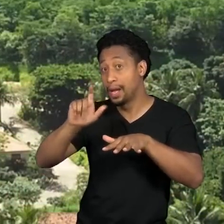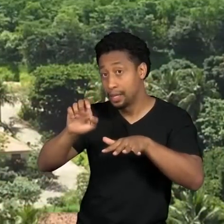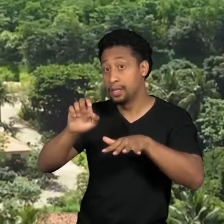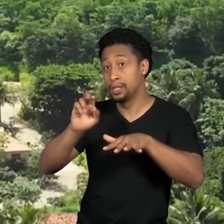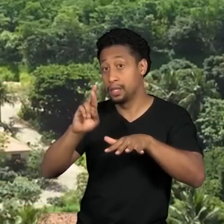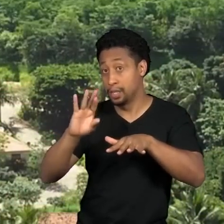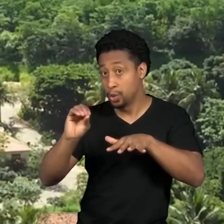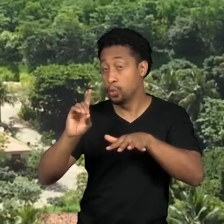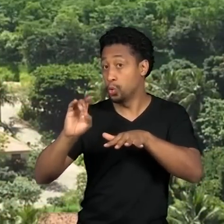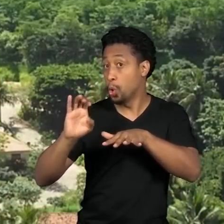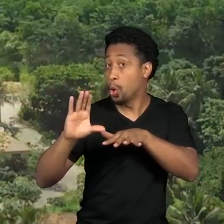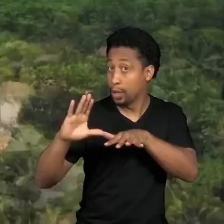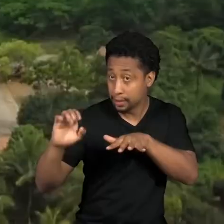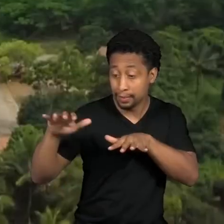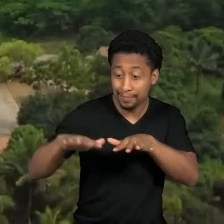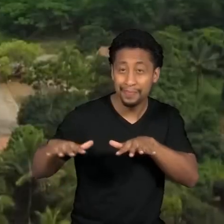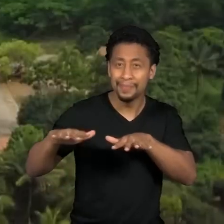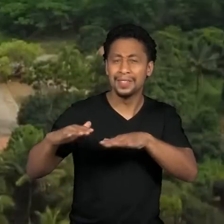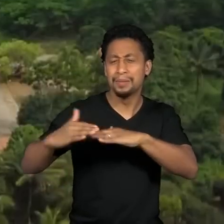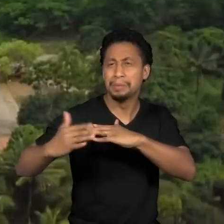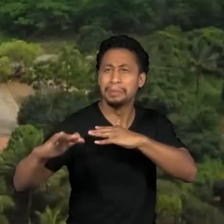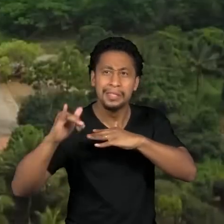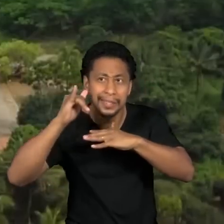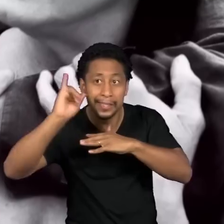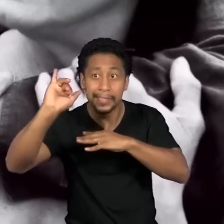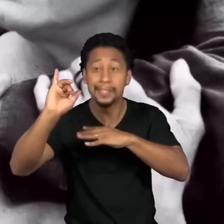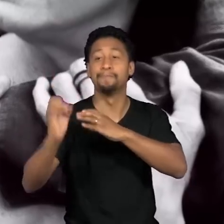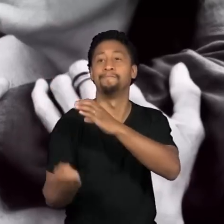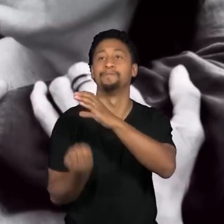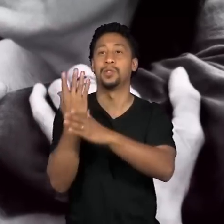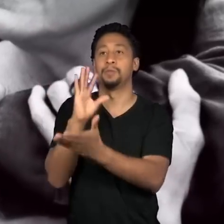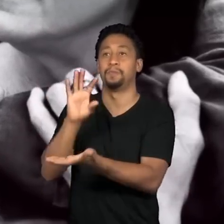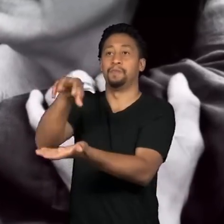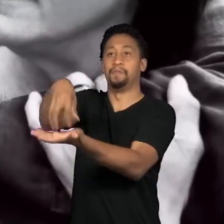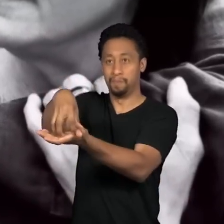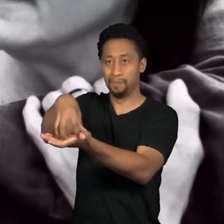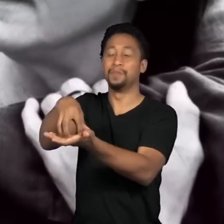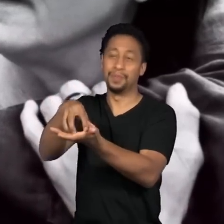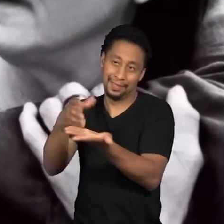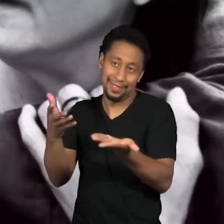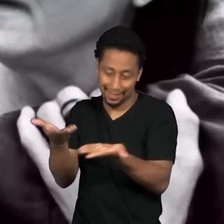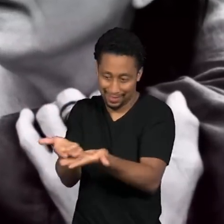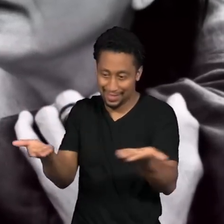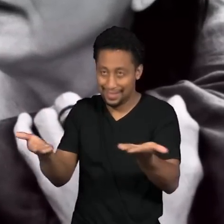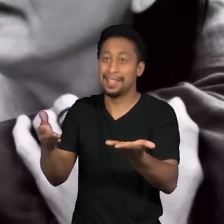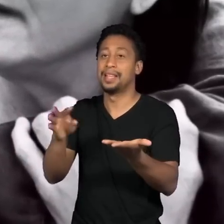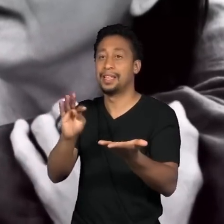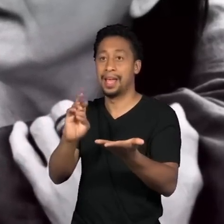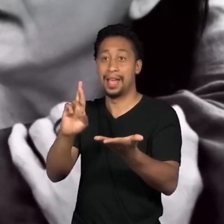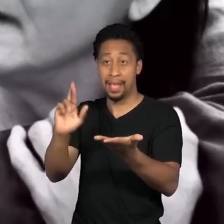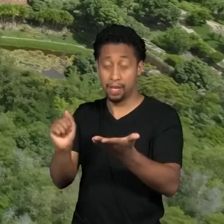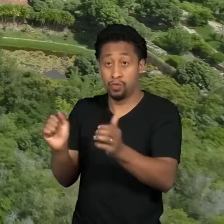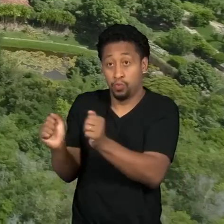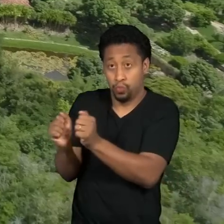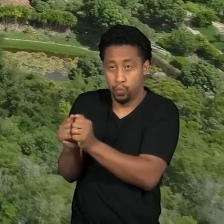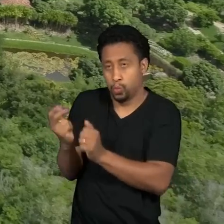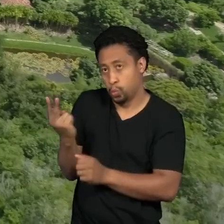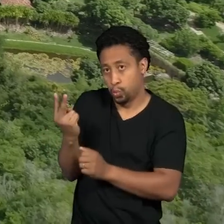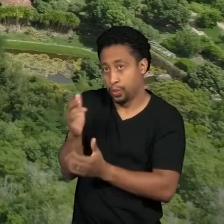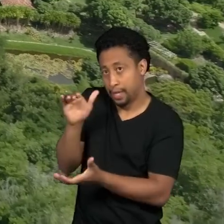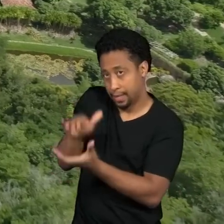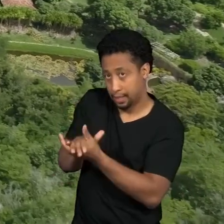antiga fazenda, nasceu o Instituto Terra, idealizado pelo casal Lélia Vanik e Sebastião Salgado.